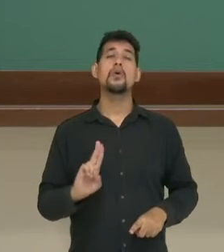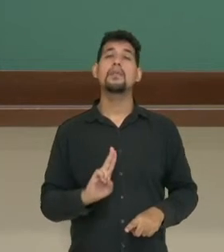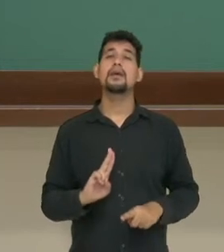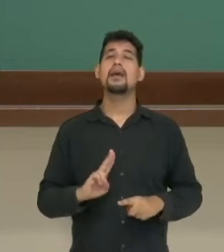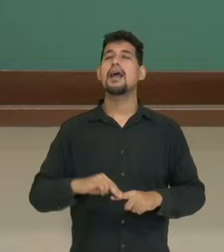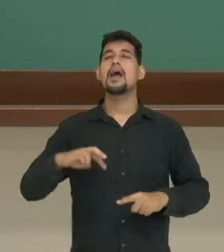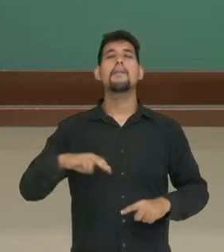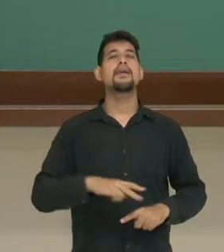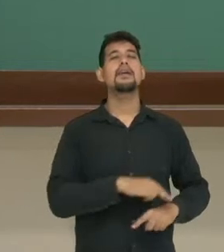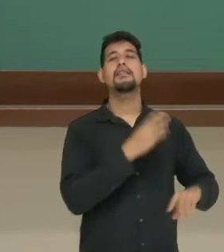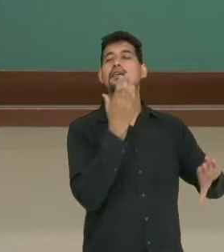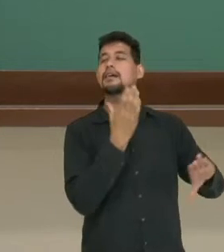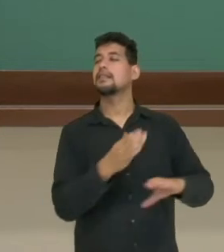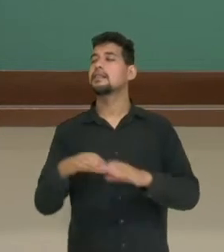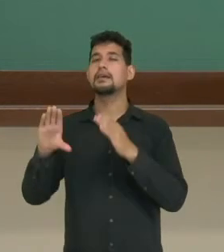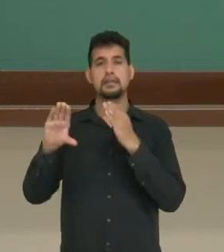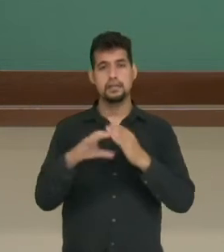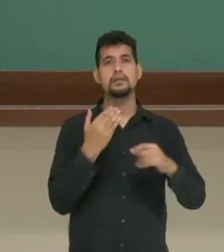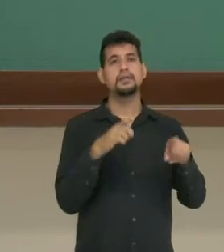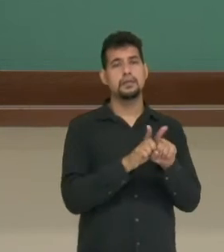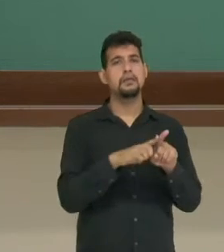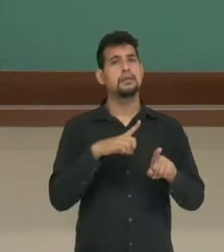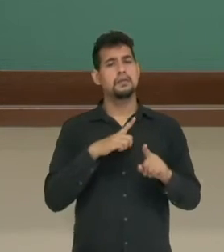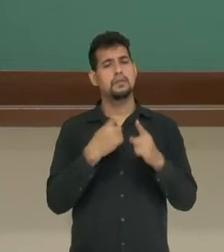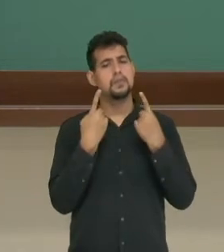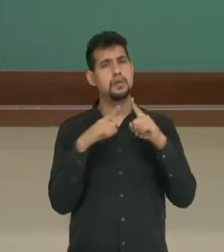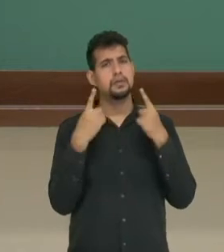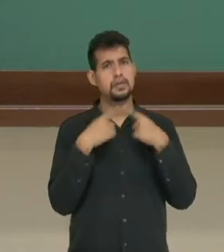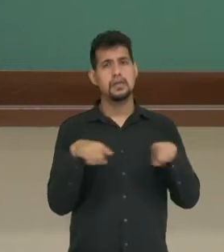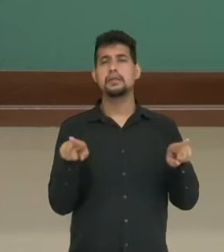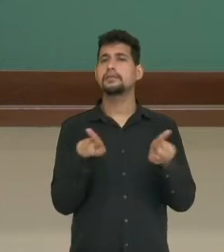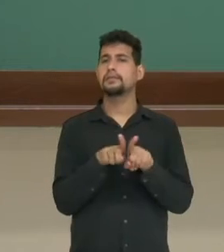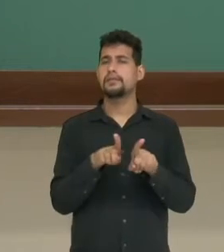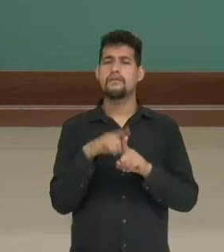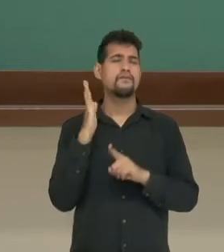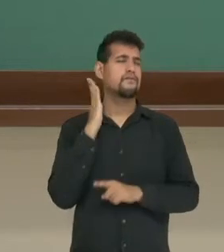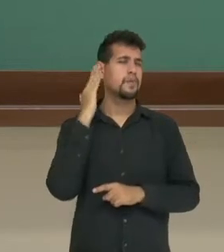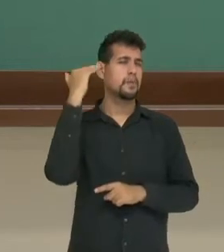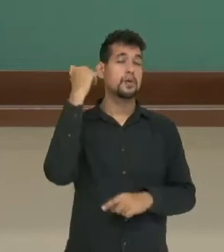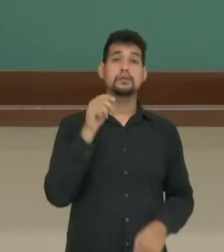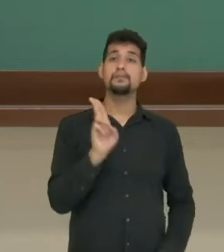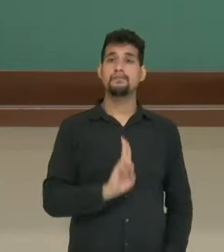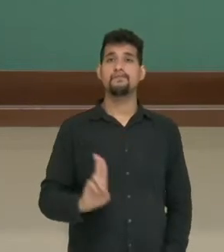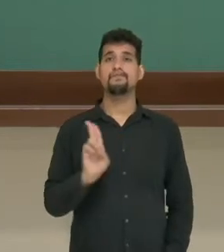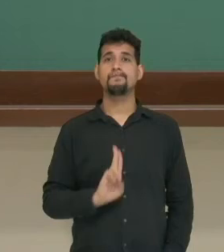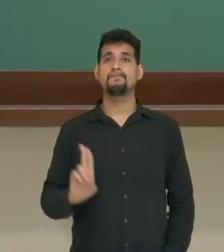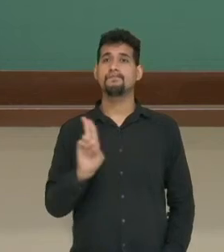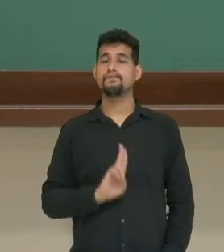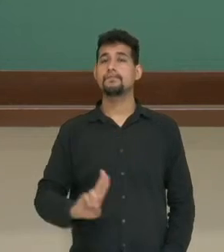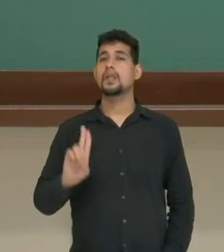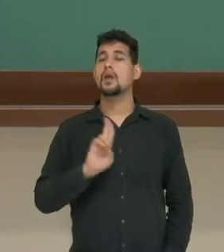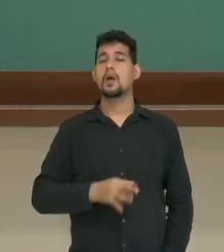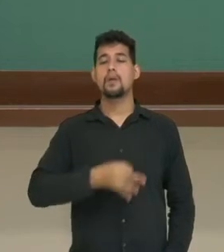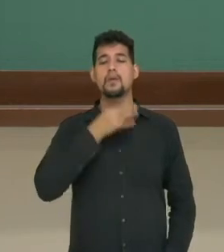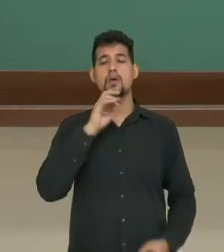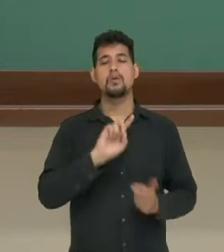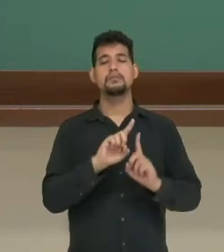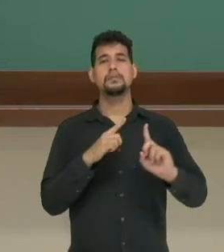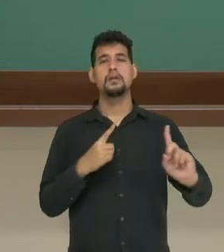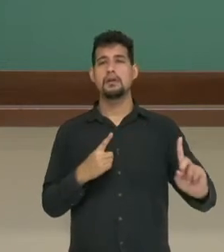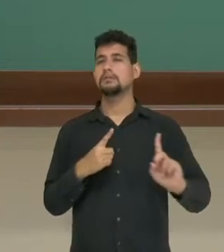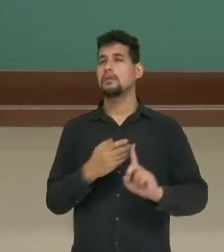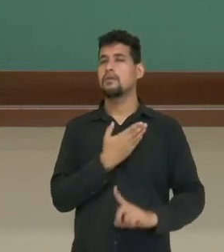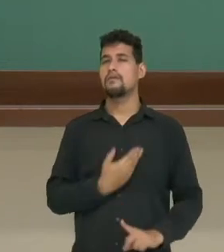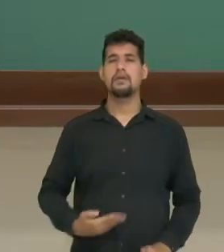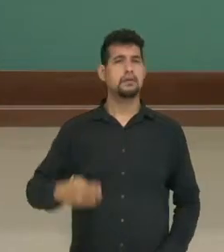Caminhando e Cantando, uma das músicas de protesto aí mais famosas e mais utilizadas, contrárias ao governo